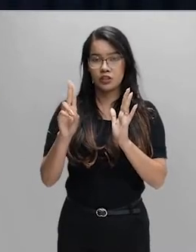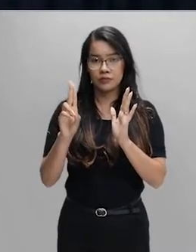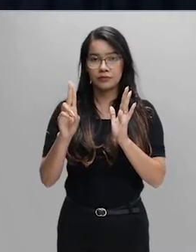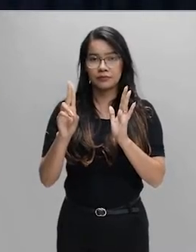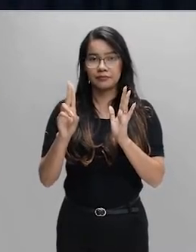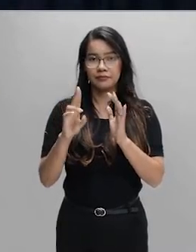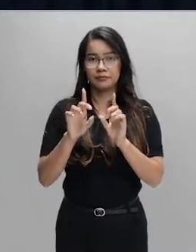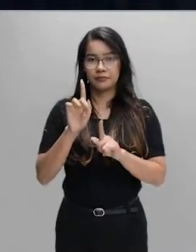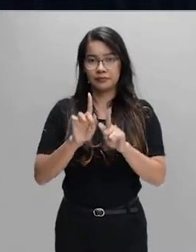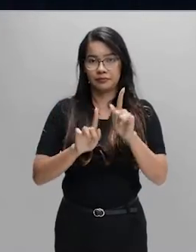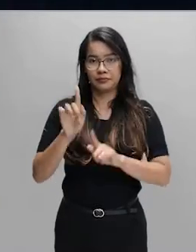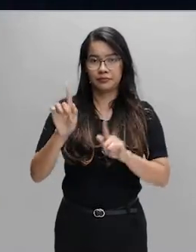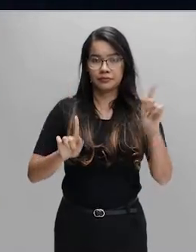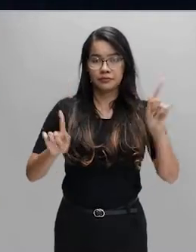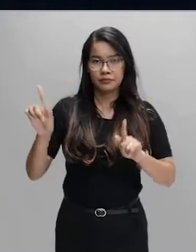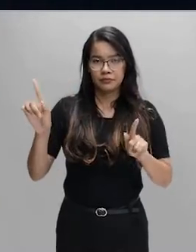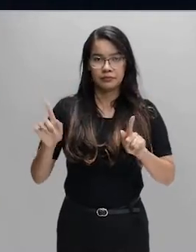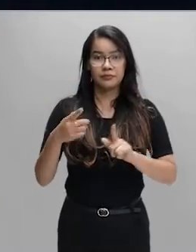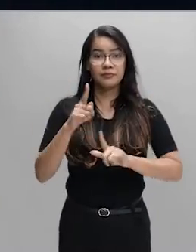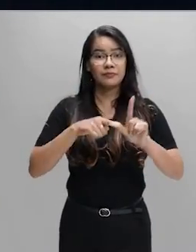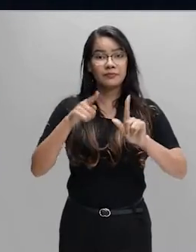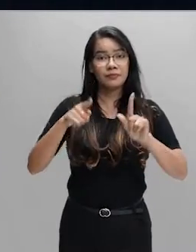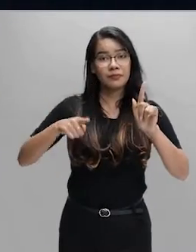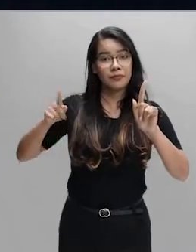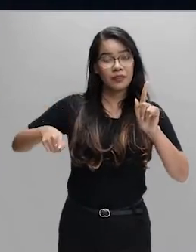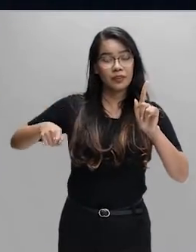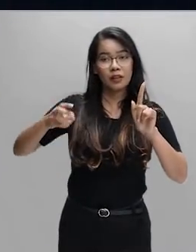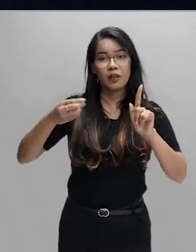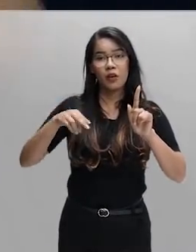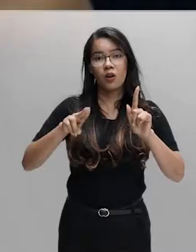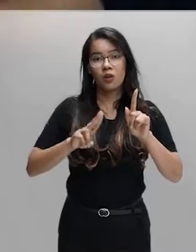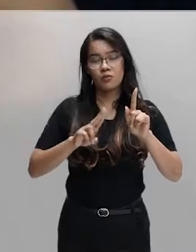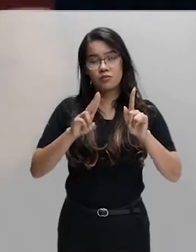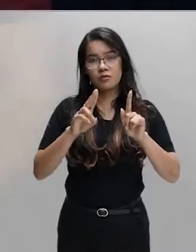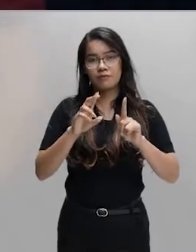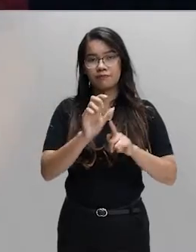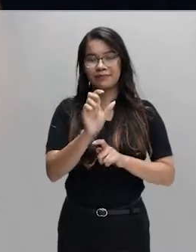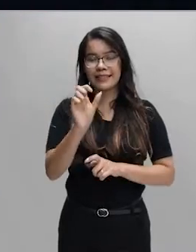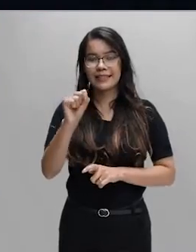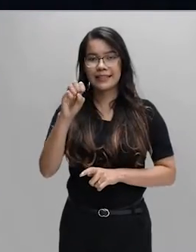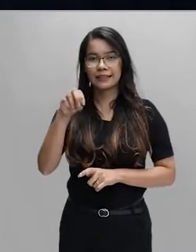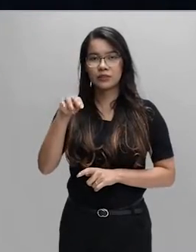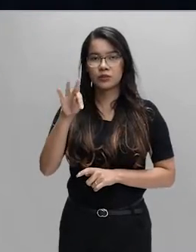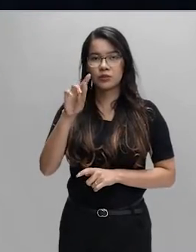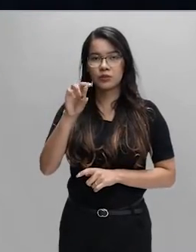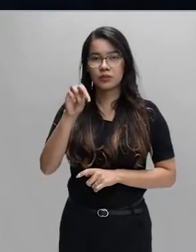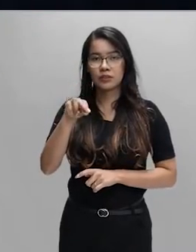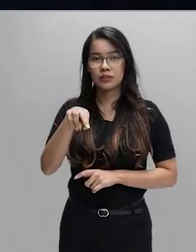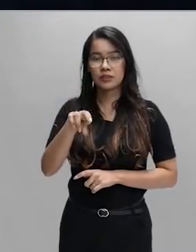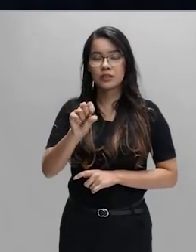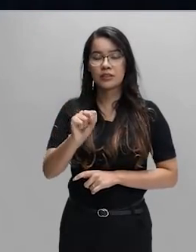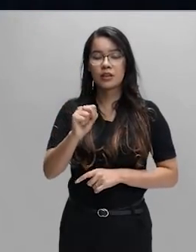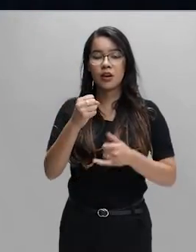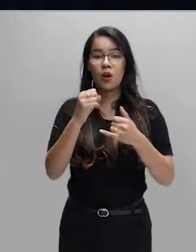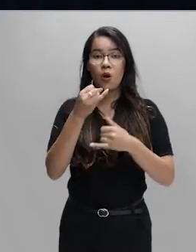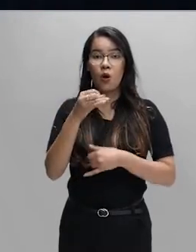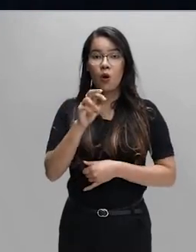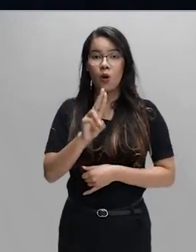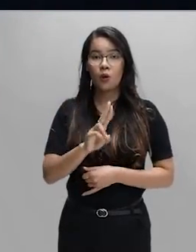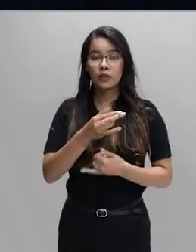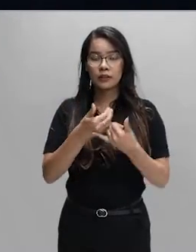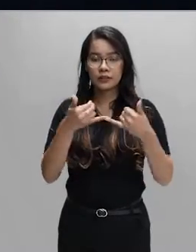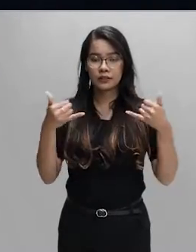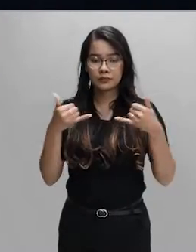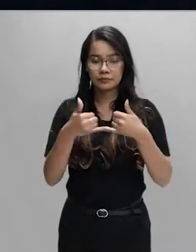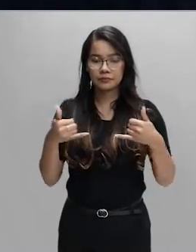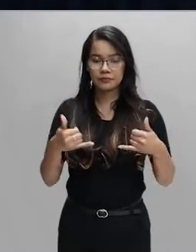que é um gráfico de barras, um gráfico de setores, um gráfico de linhas. Nós temos aulas de cada tipo desse